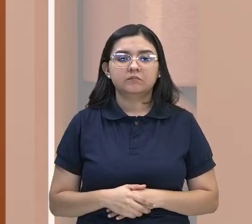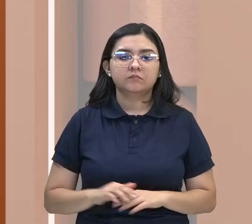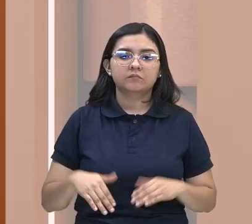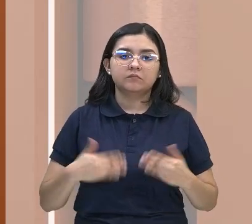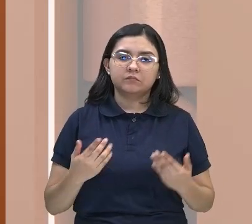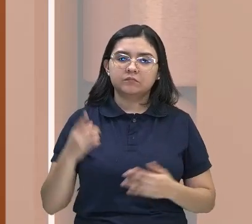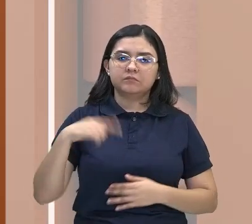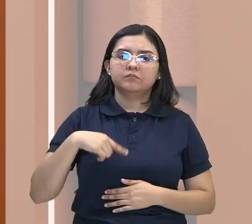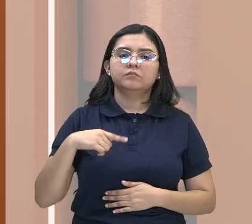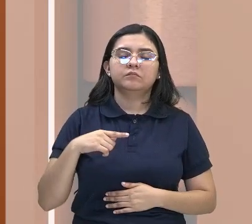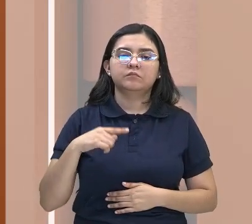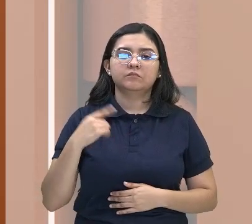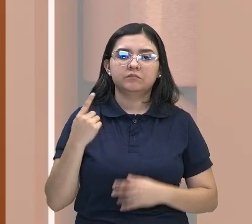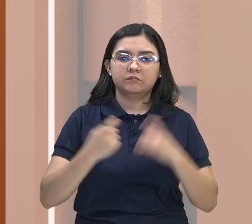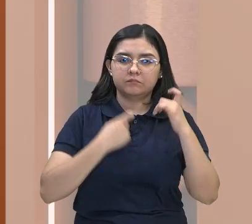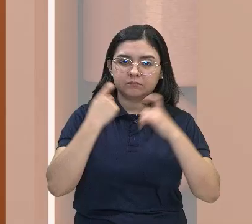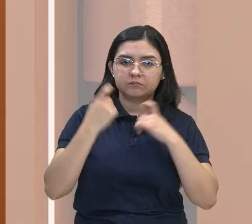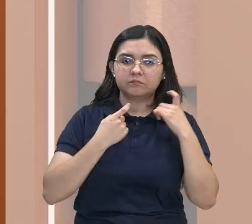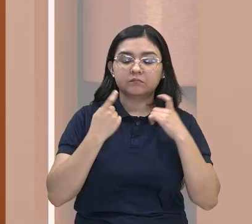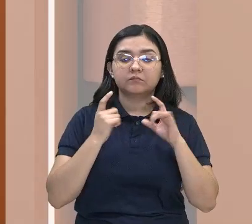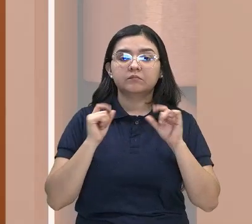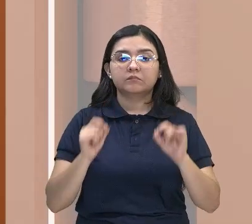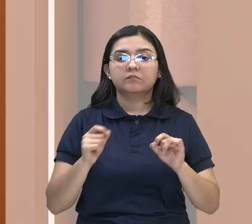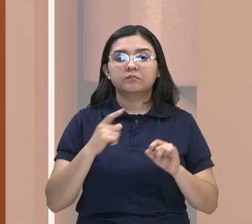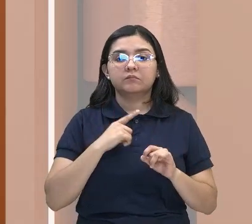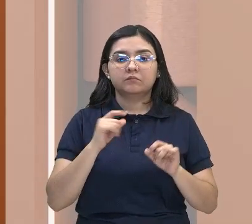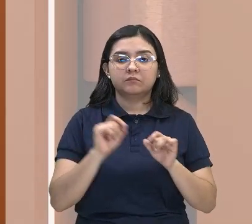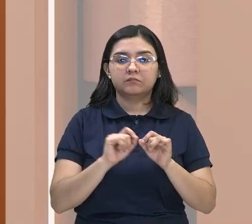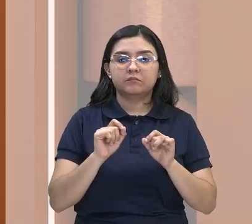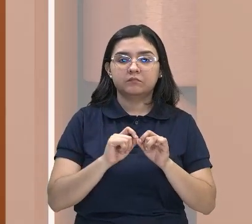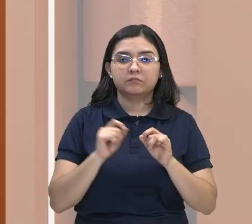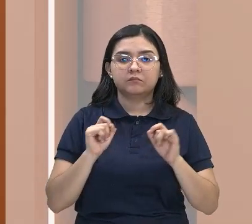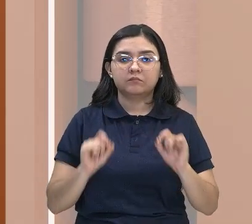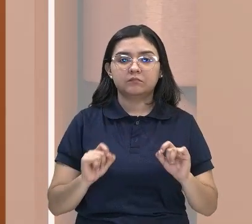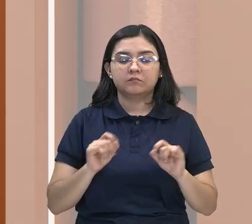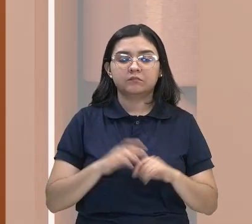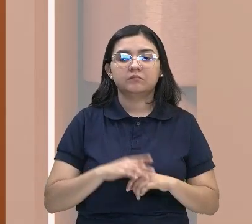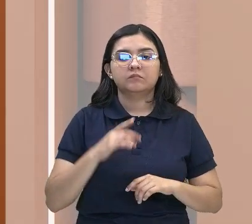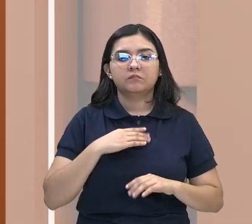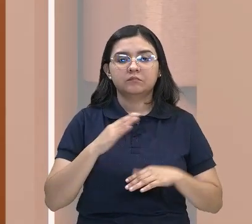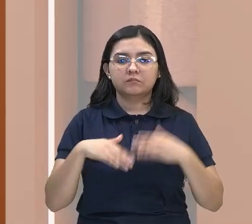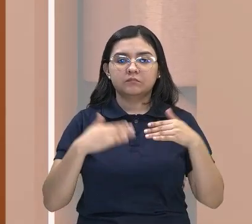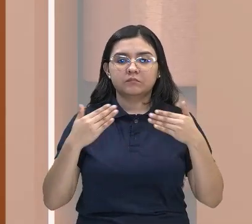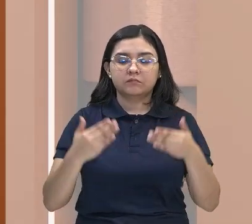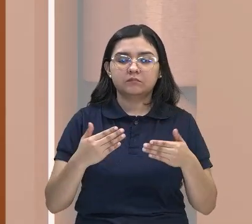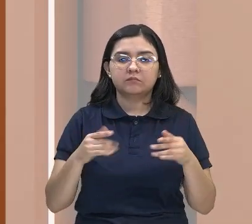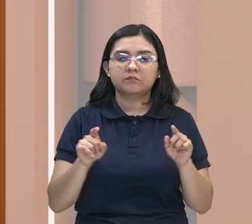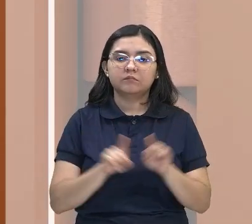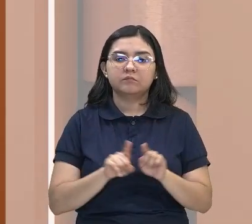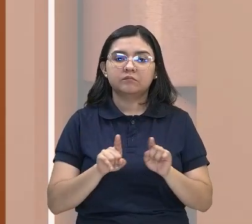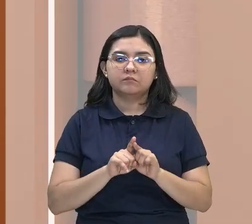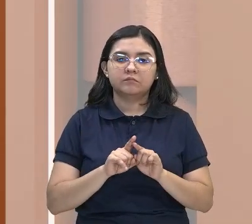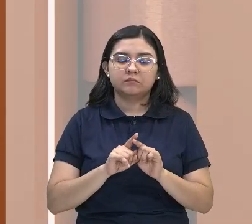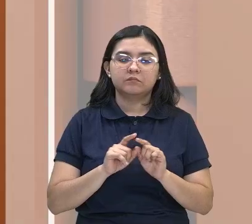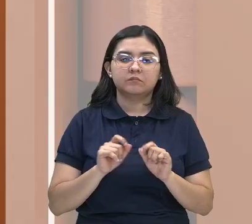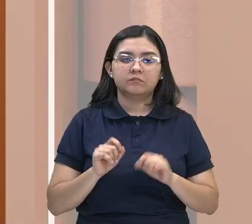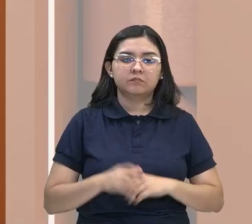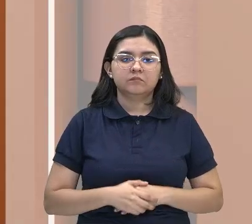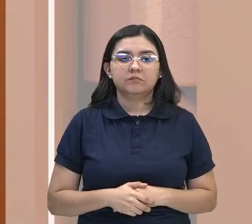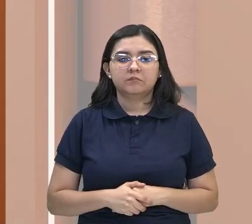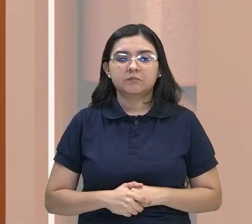ambiental. Há uma preocupação muito grande em fazer com que o crescimento, o